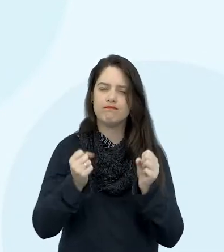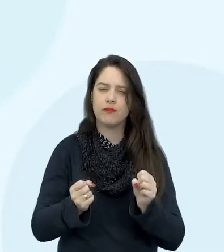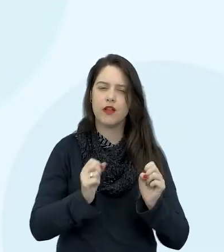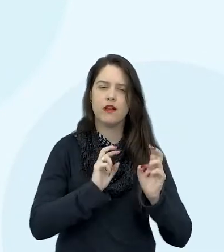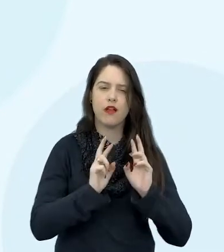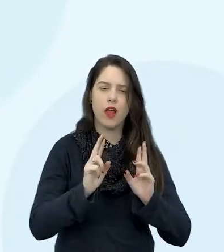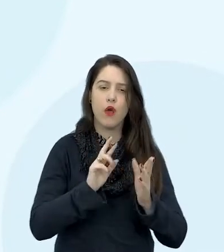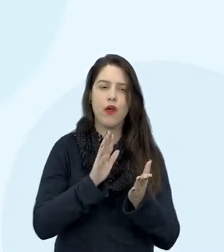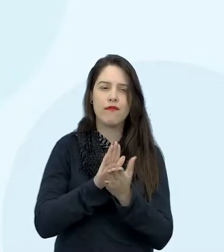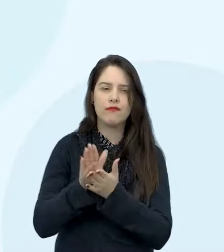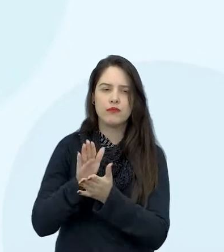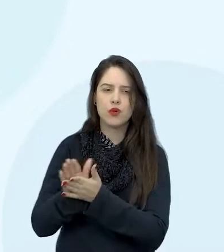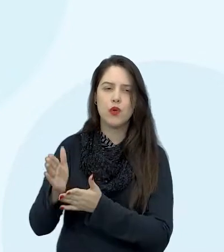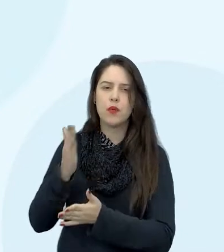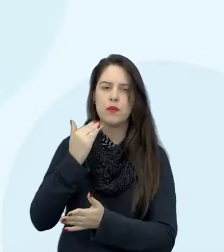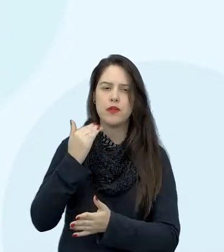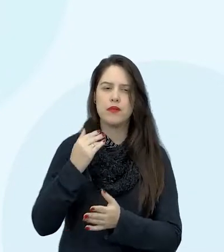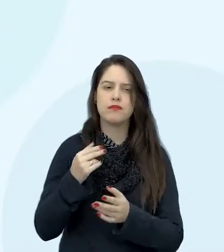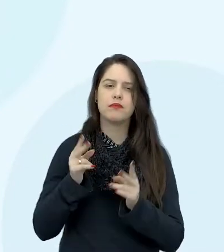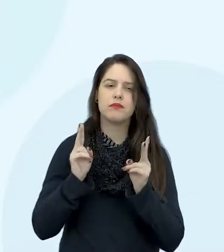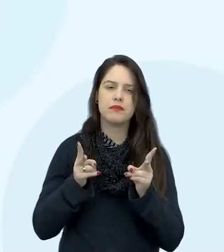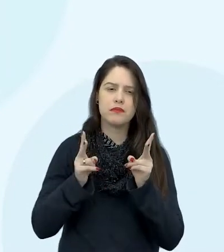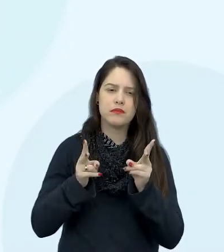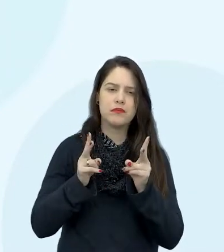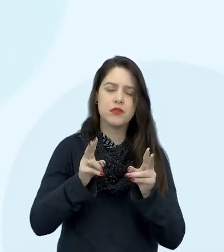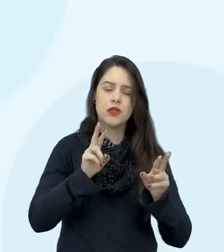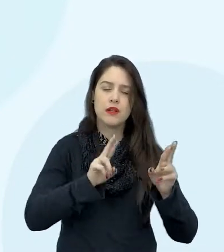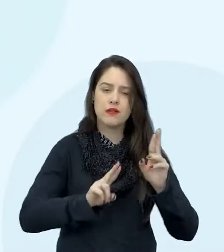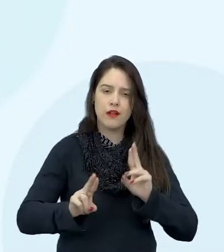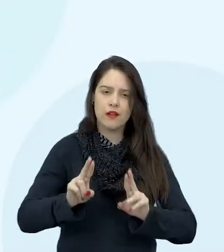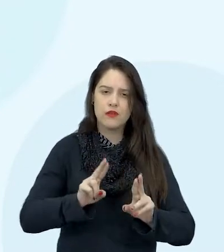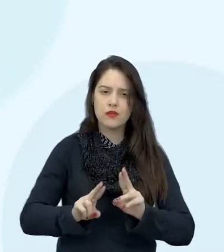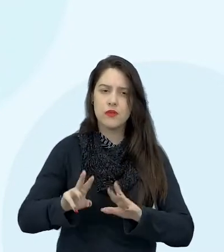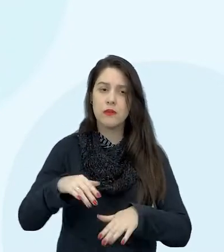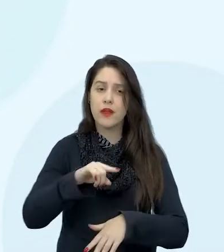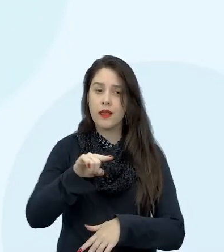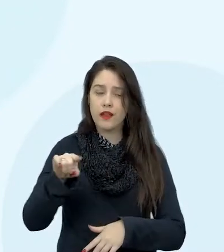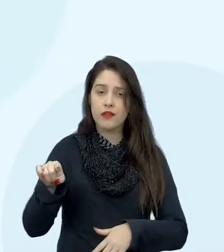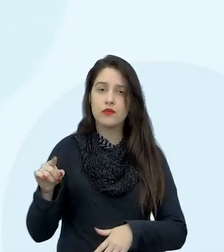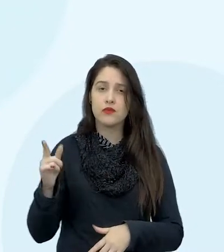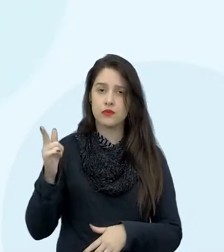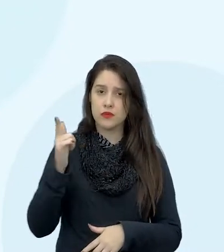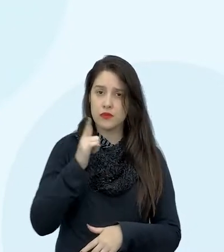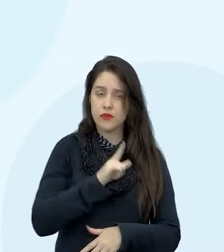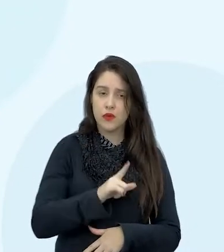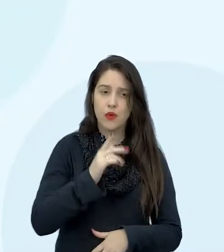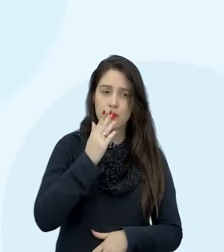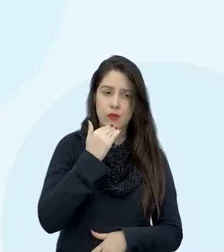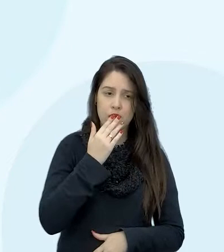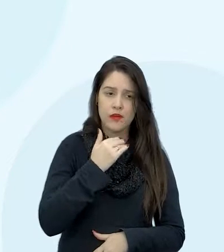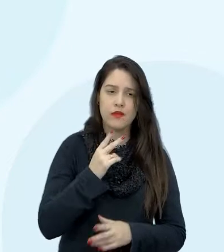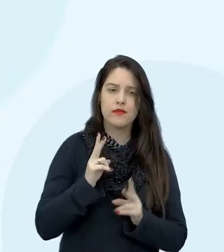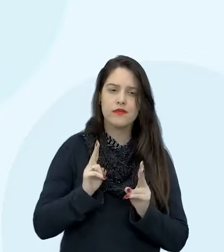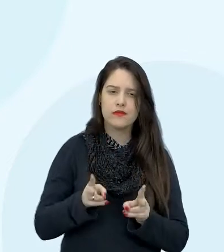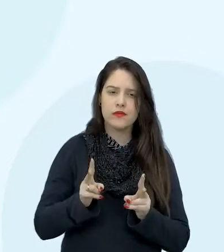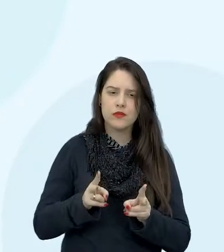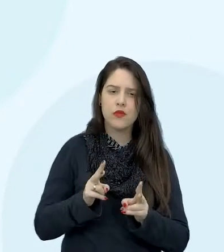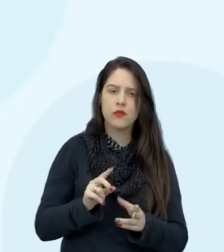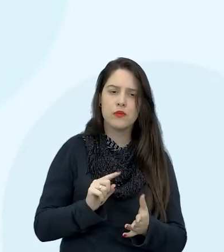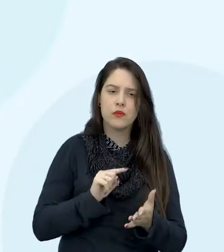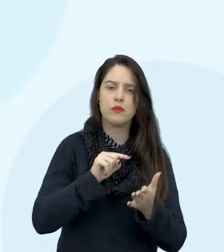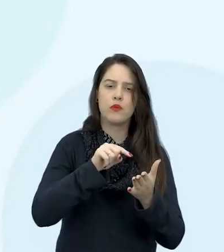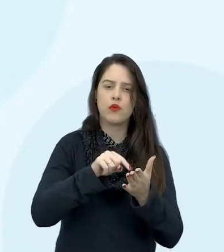ao refúgio e a comida permitem observar essas relações. Para eles, né, no caso os sírios, a comida segue como uma